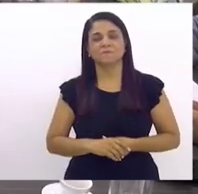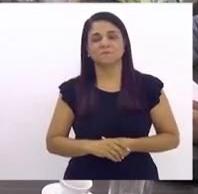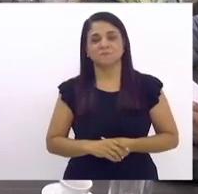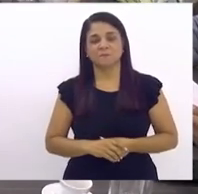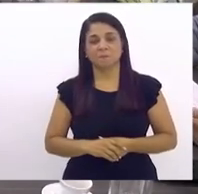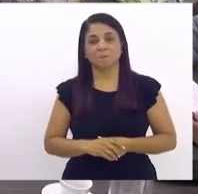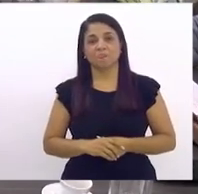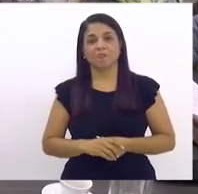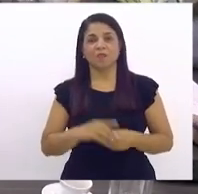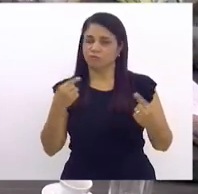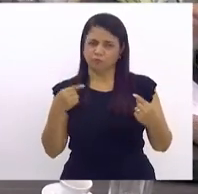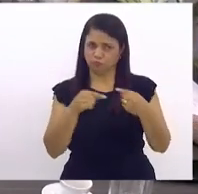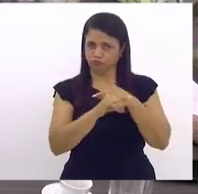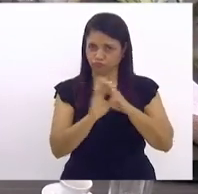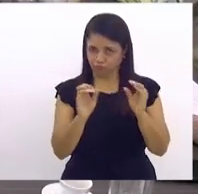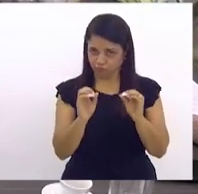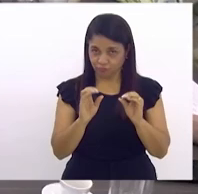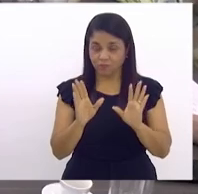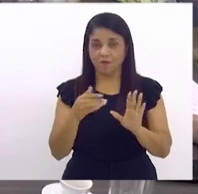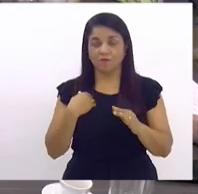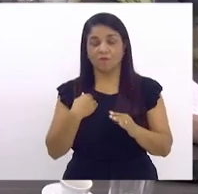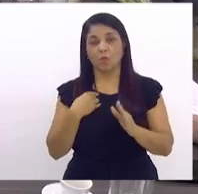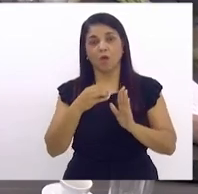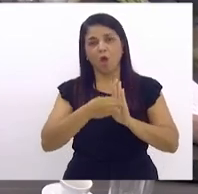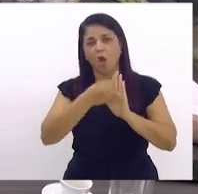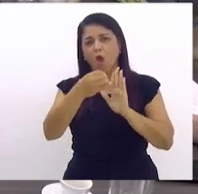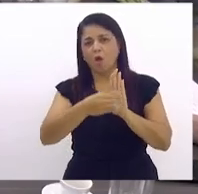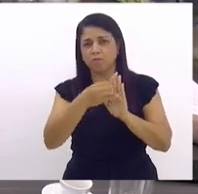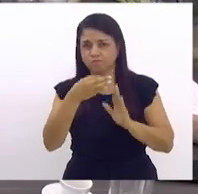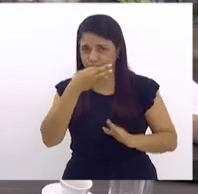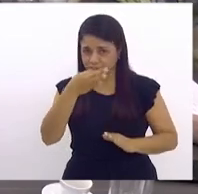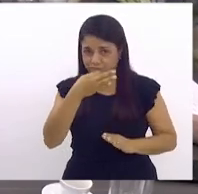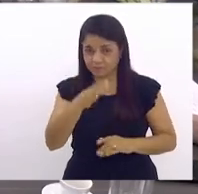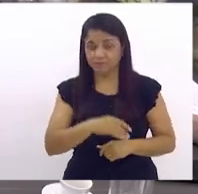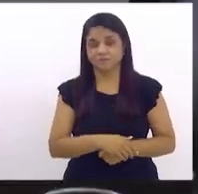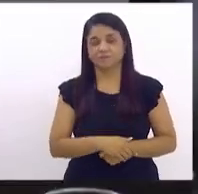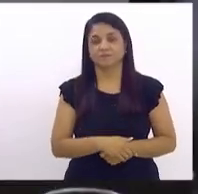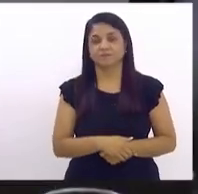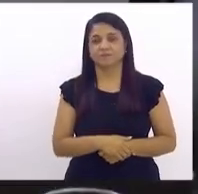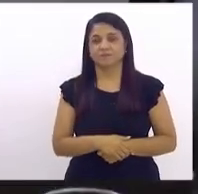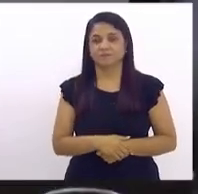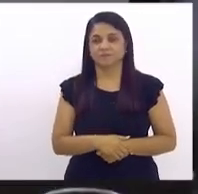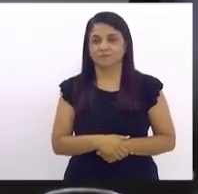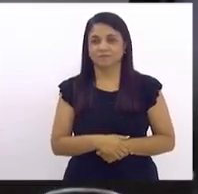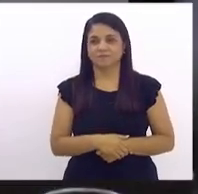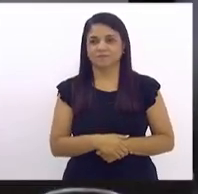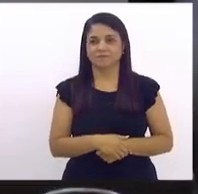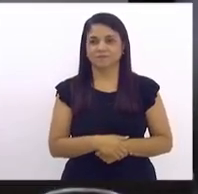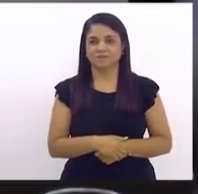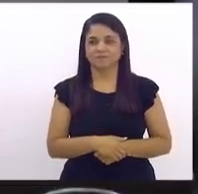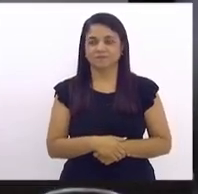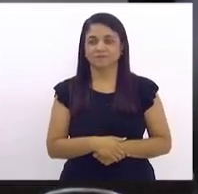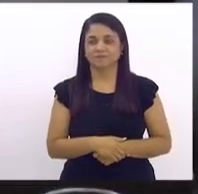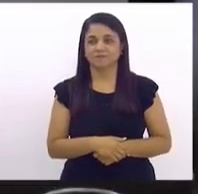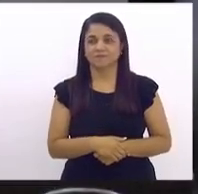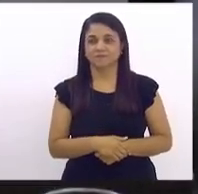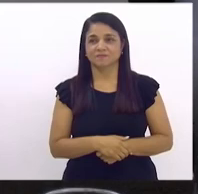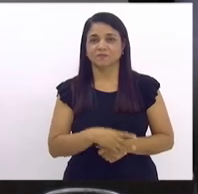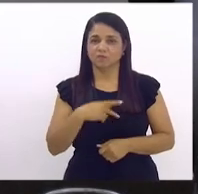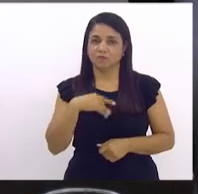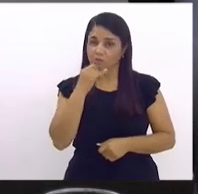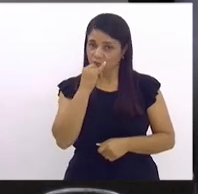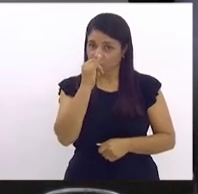vou divergir, mas só acentuar que eu confesso a Vossa